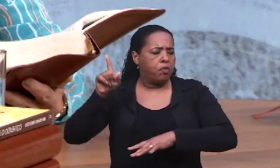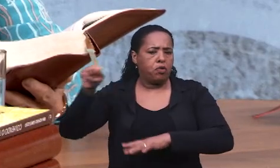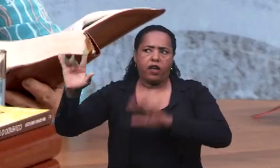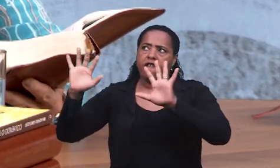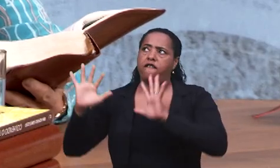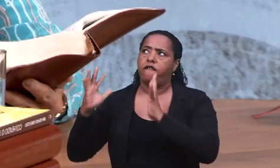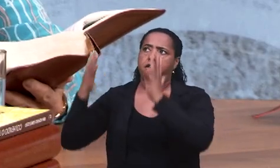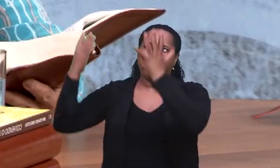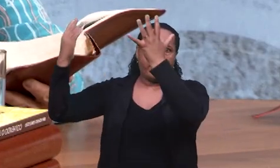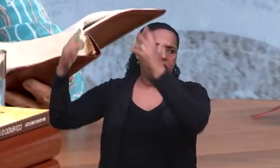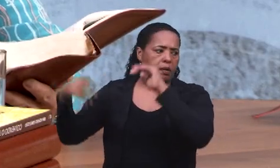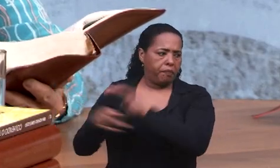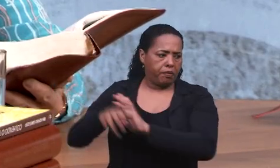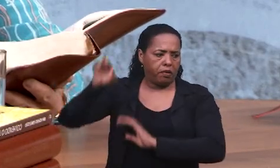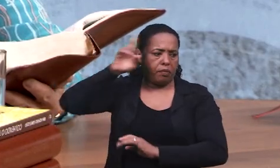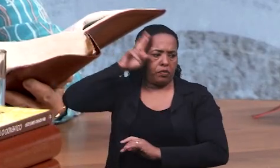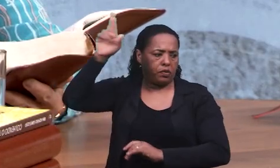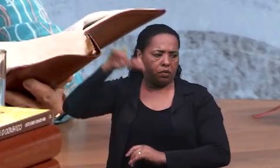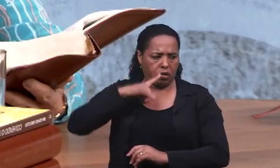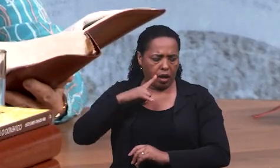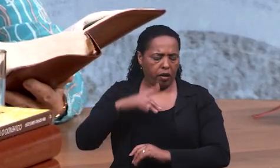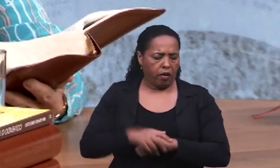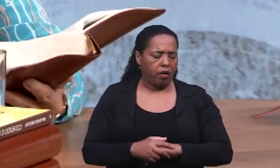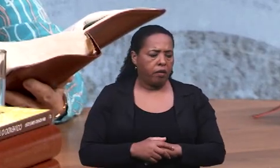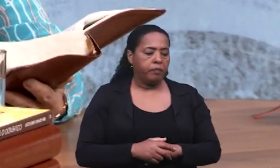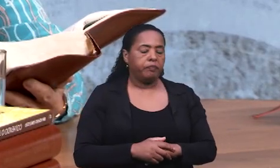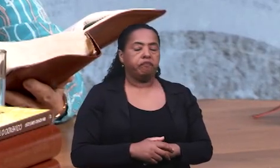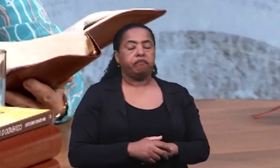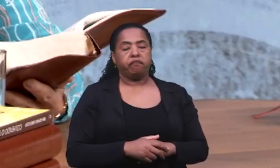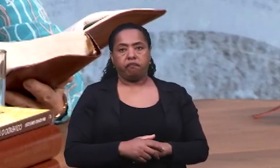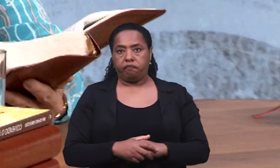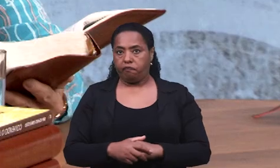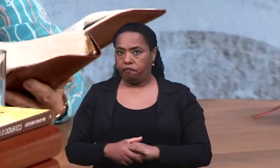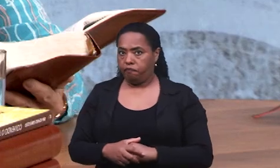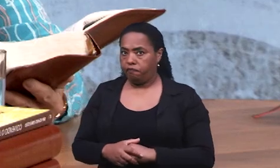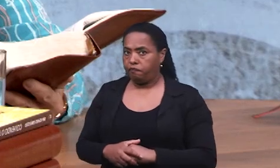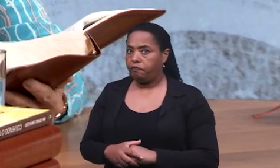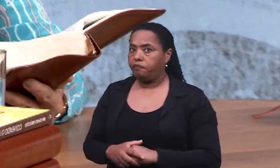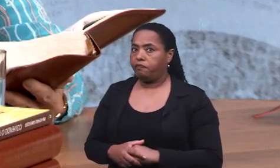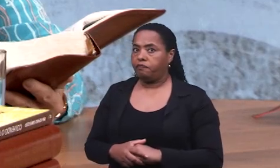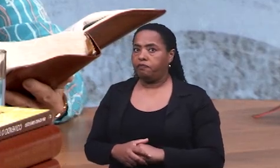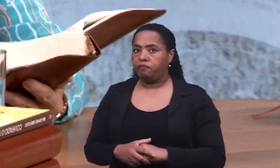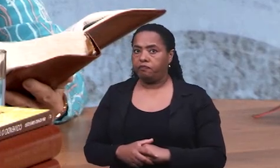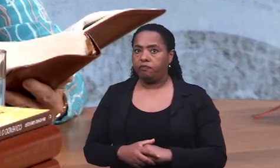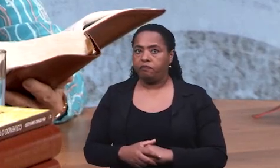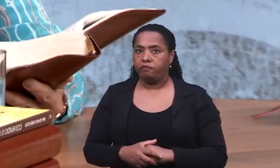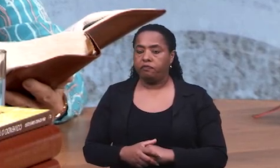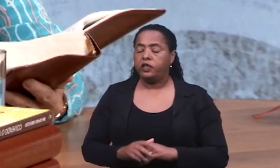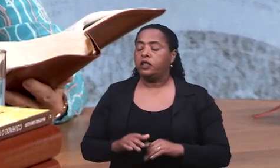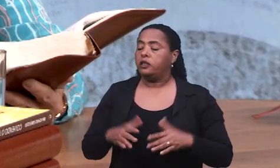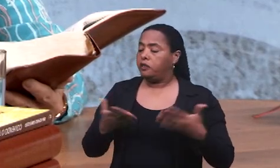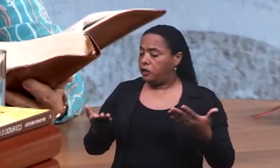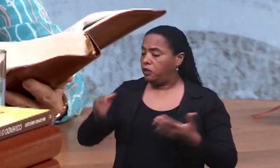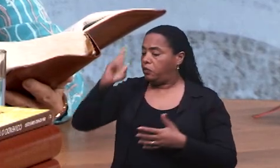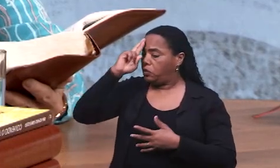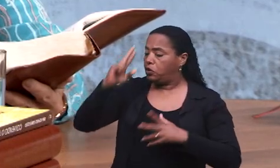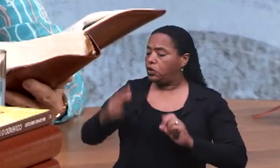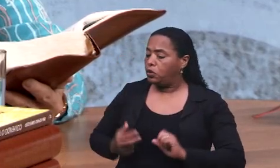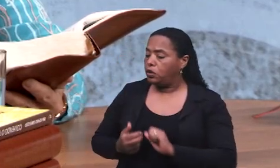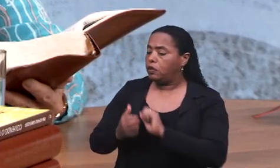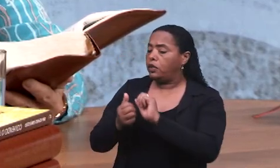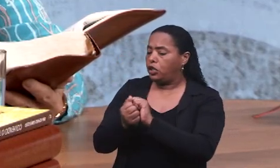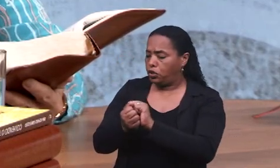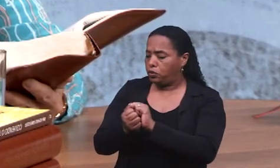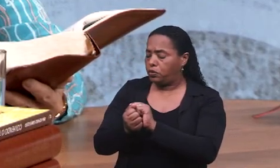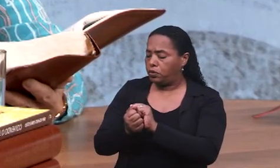Senhor temos. Então ele lhes disse: seja o Senhor assim convosco, como